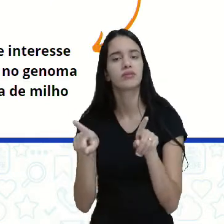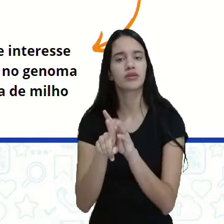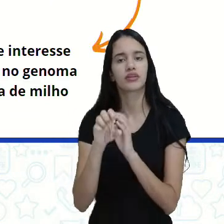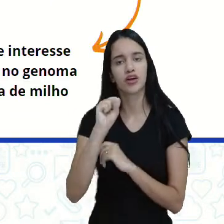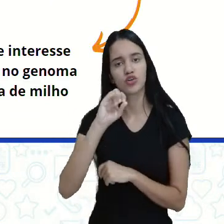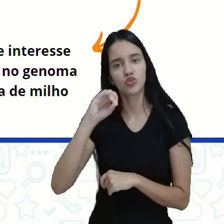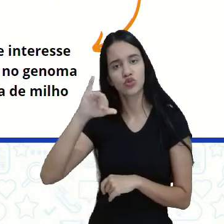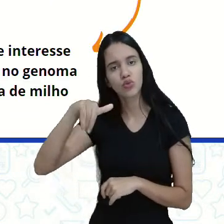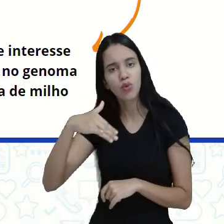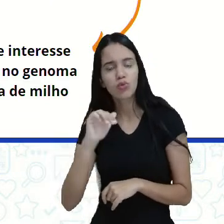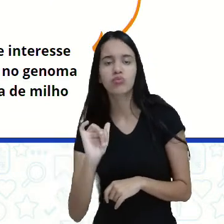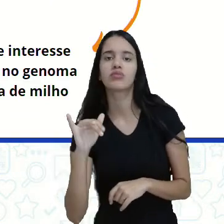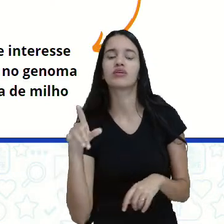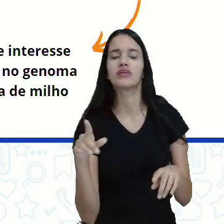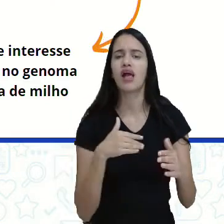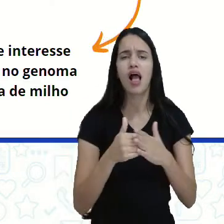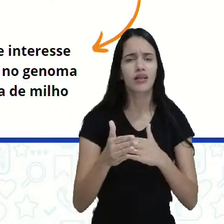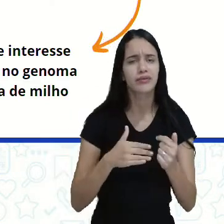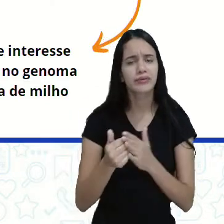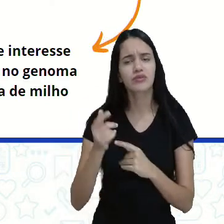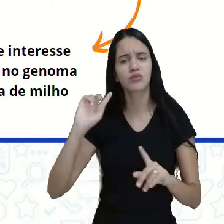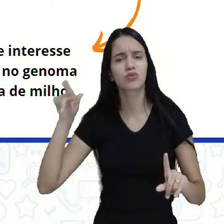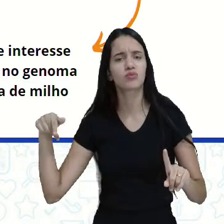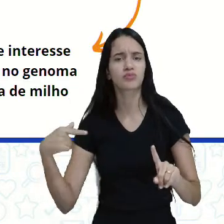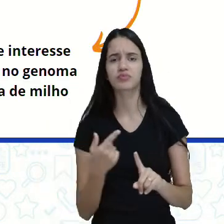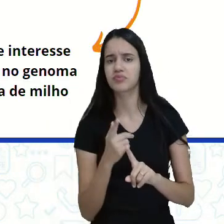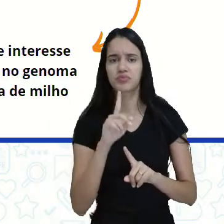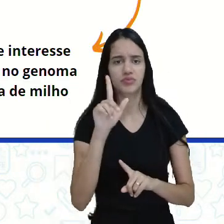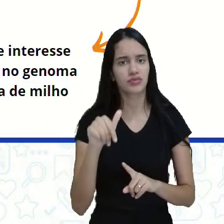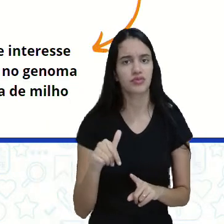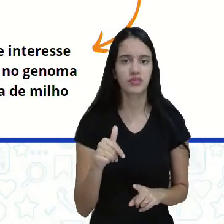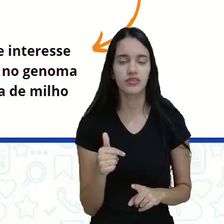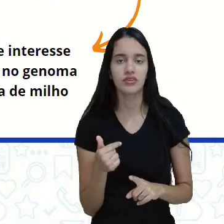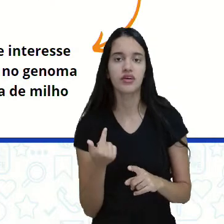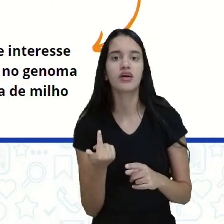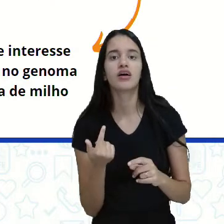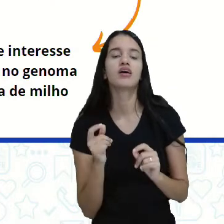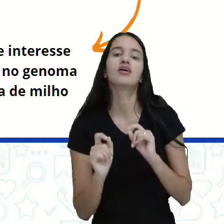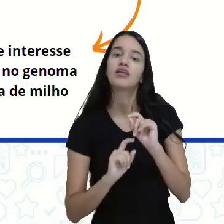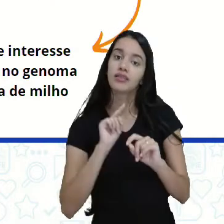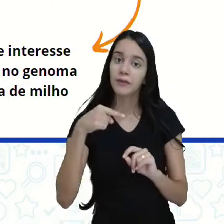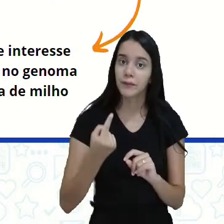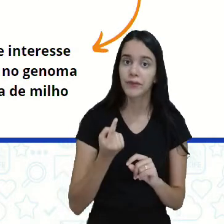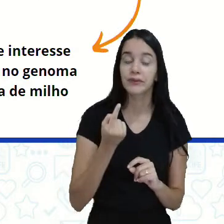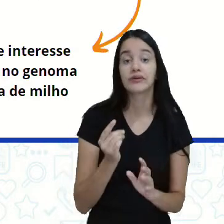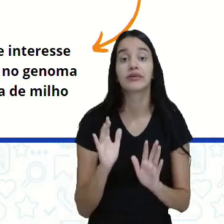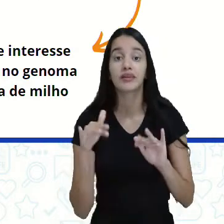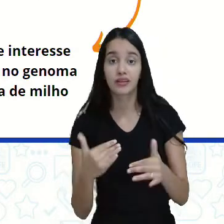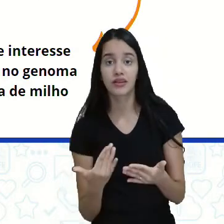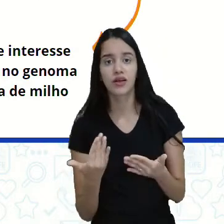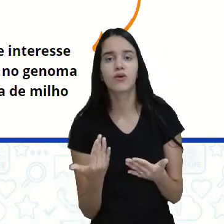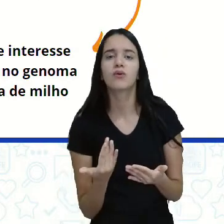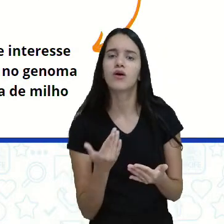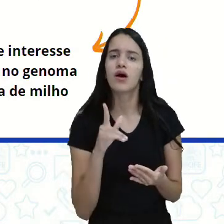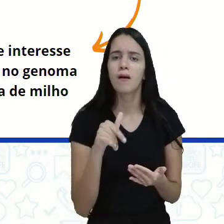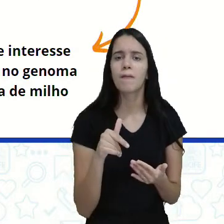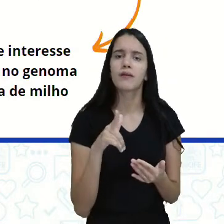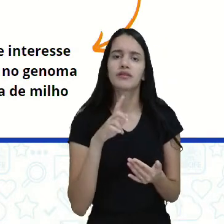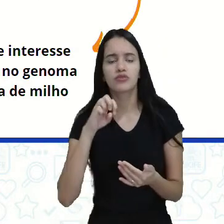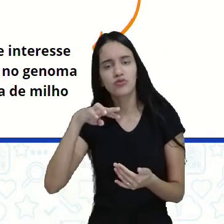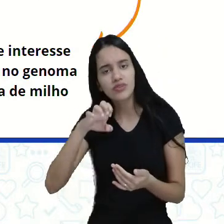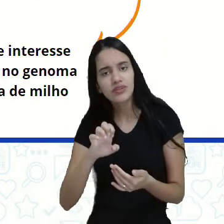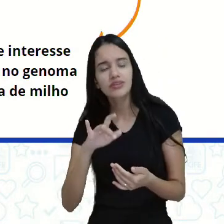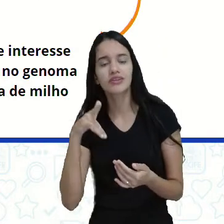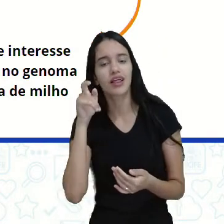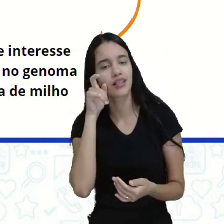independente, desde que aquele objetivo seja adquirido aí depois, né? Então, colocou esse genezinho